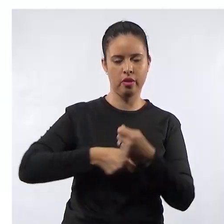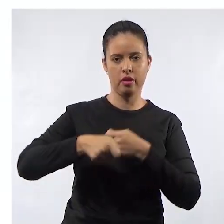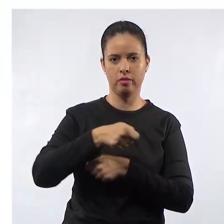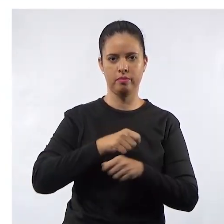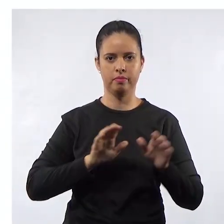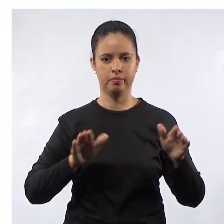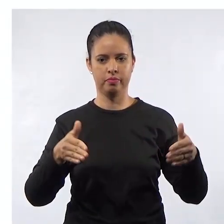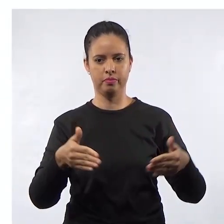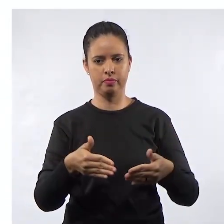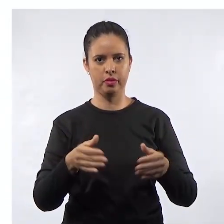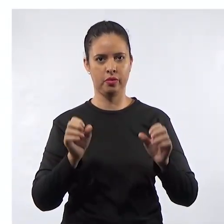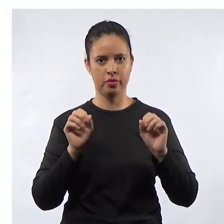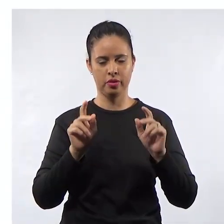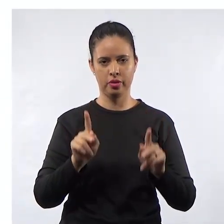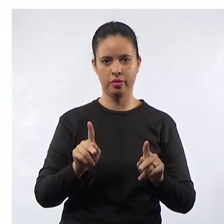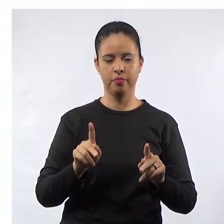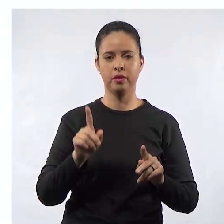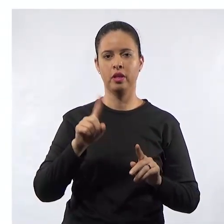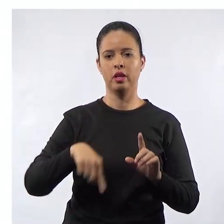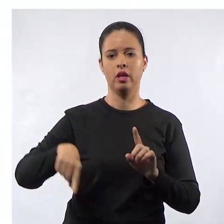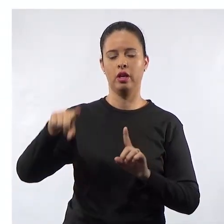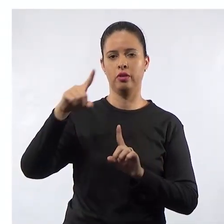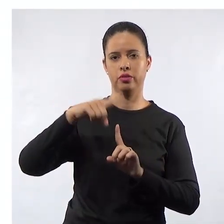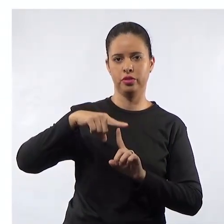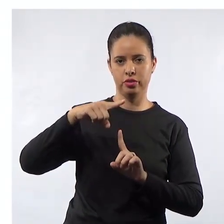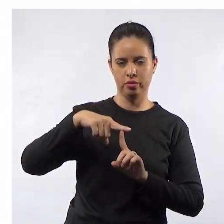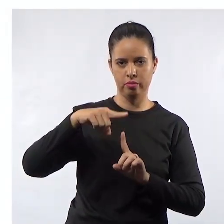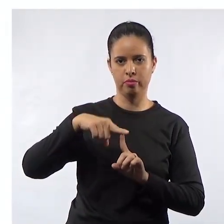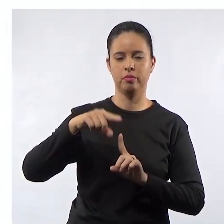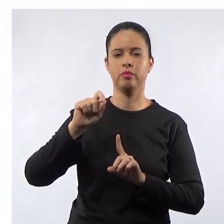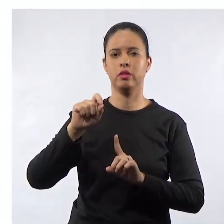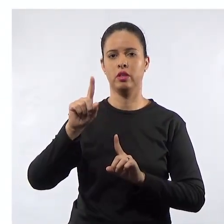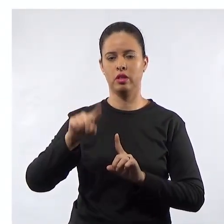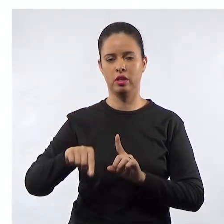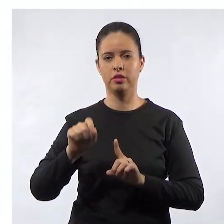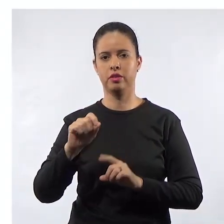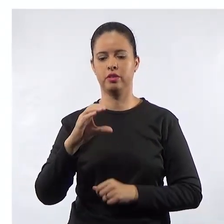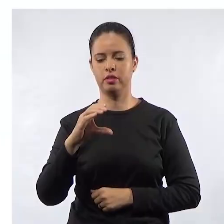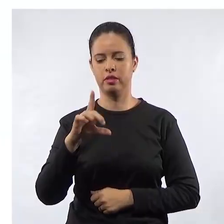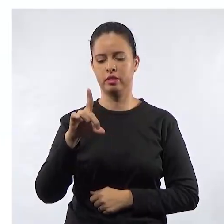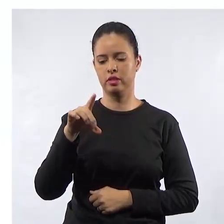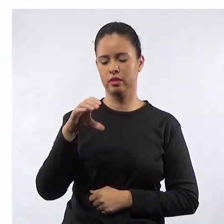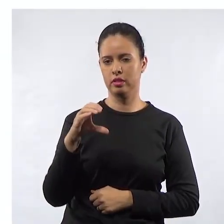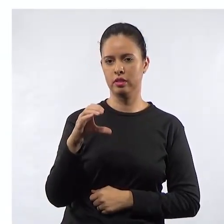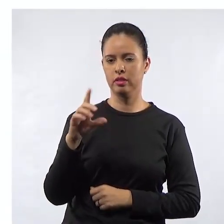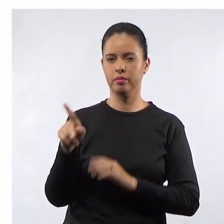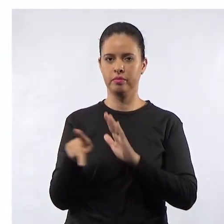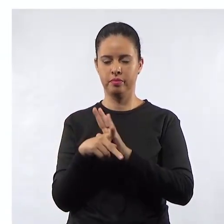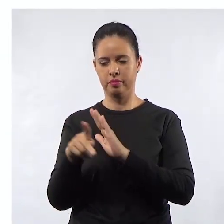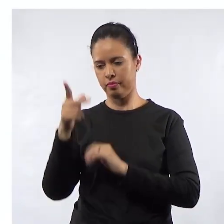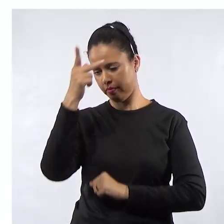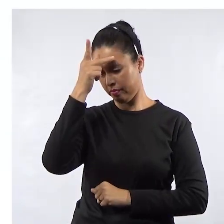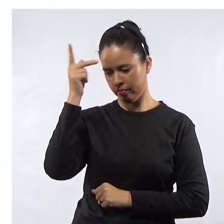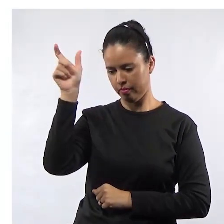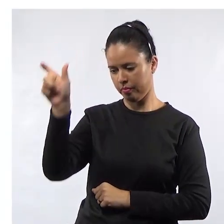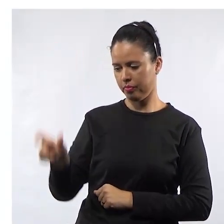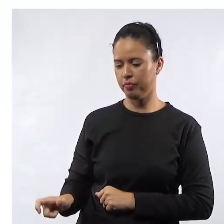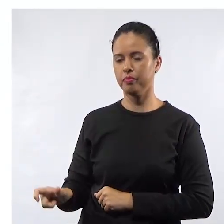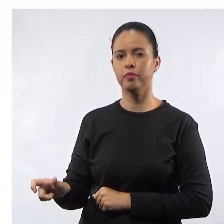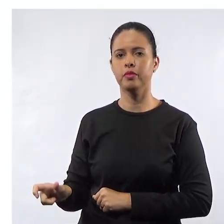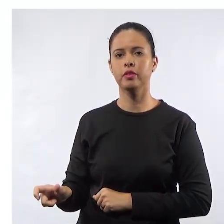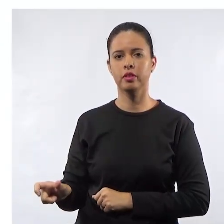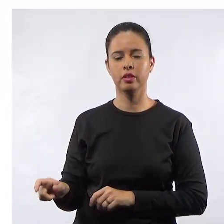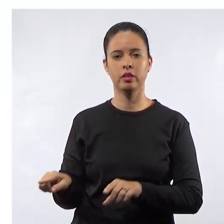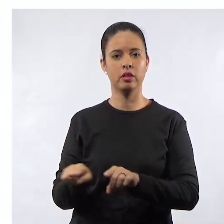econômicos ou contábeis específicos, tá? Esse tipo de vulnerabilidade no CDC é presumida para consumidor